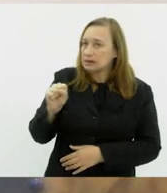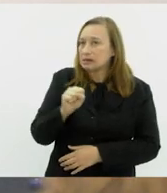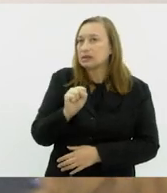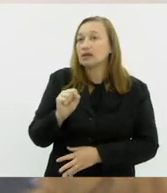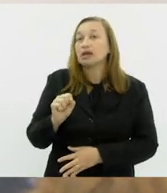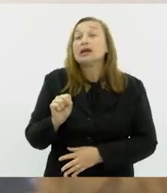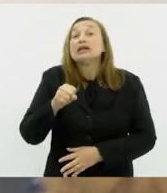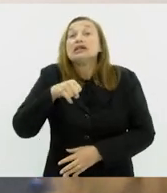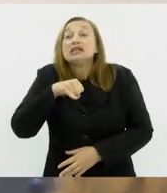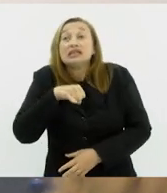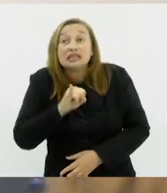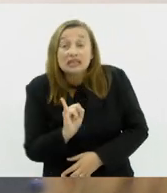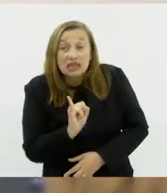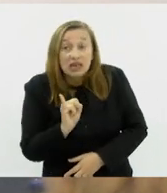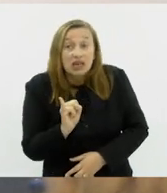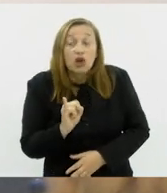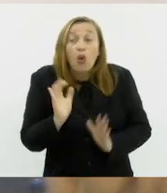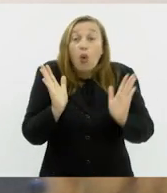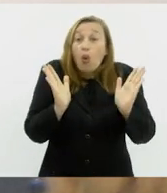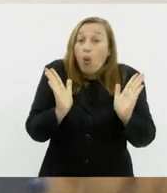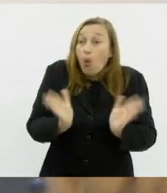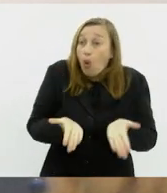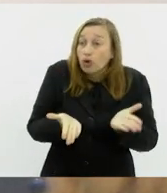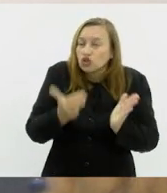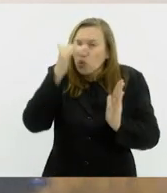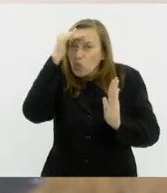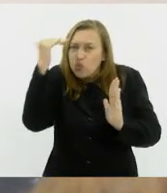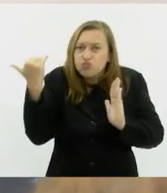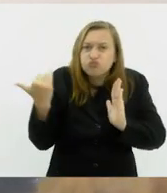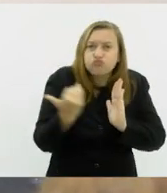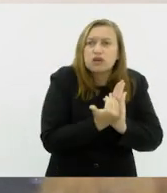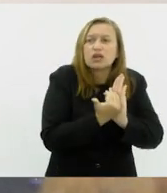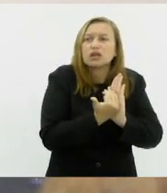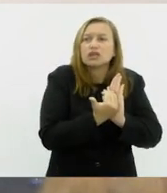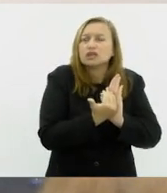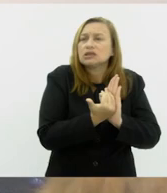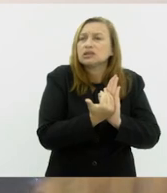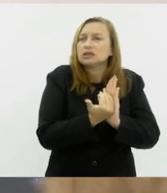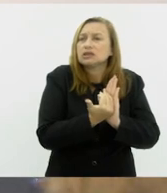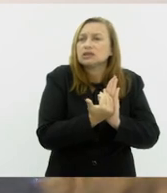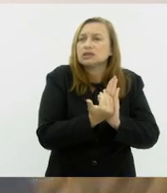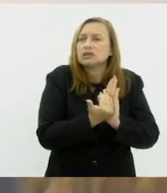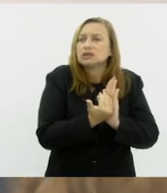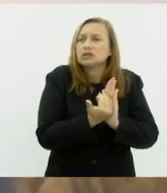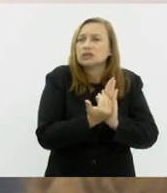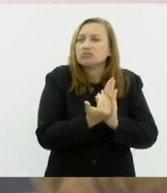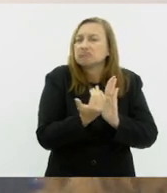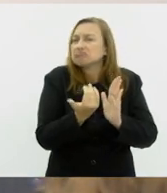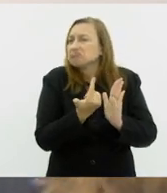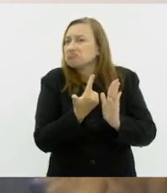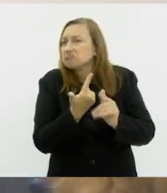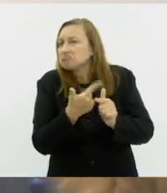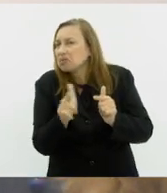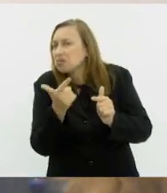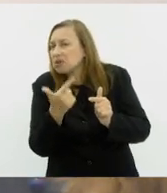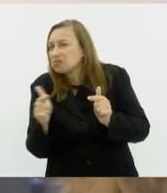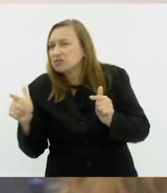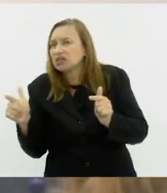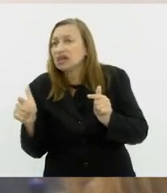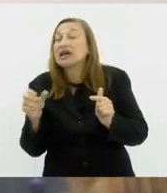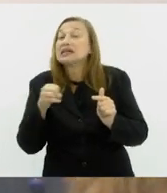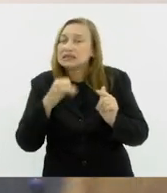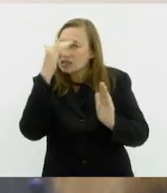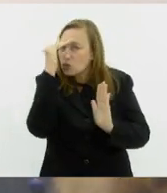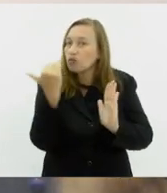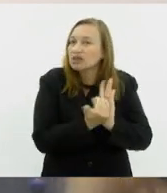né? Se eles hoje cumprirem o que está previsto, nós não vamos ter problema. Mas se cumprisse o que